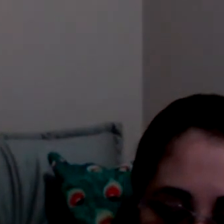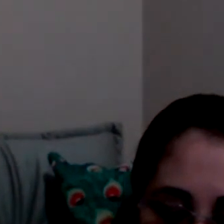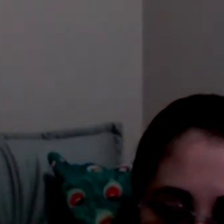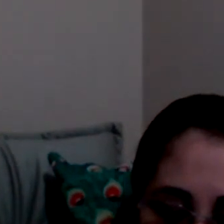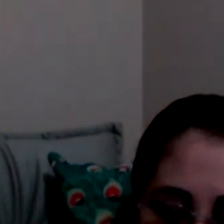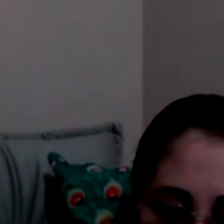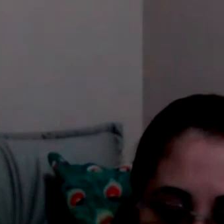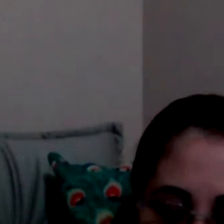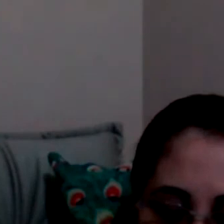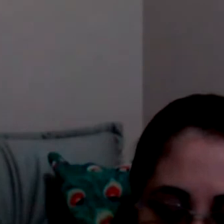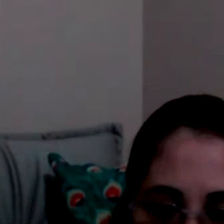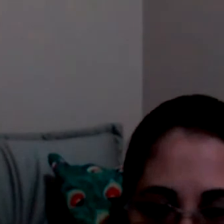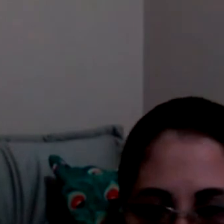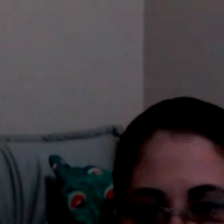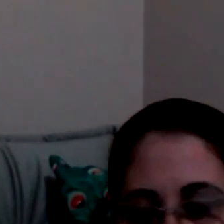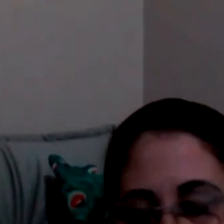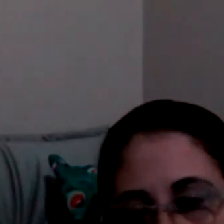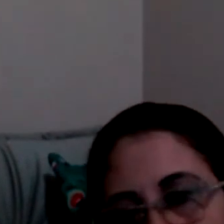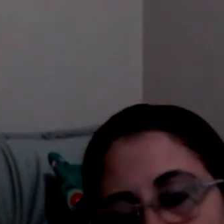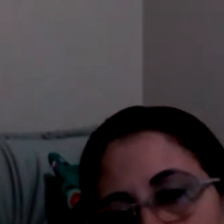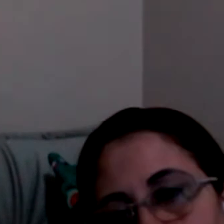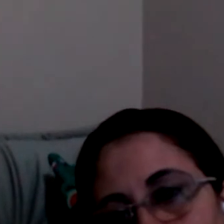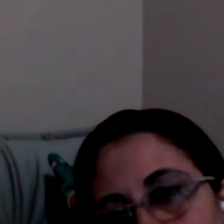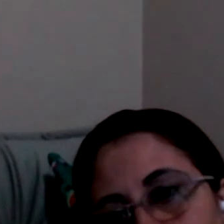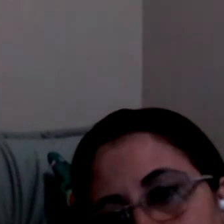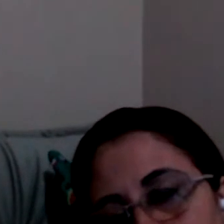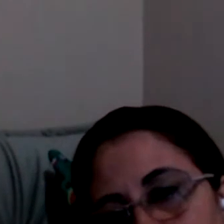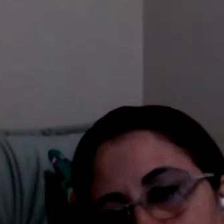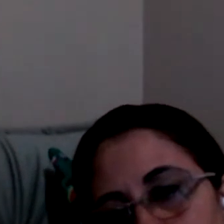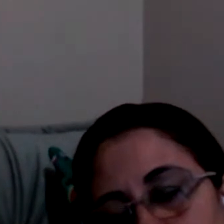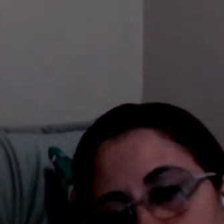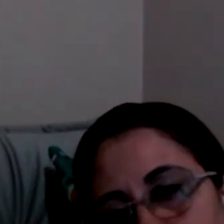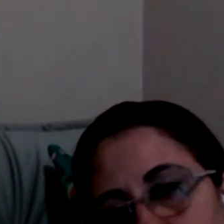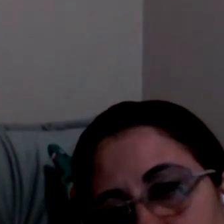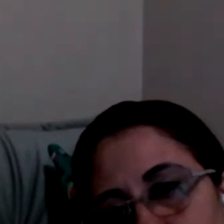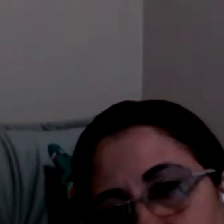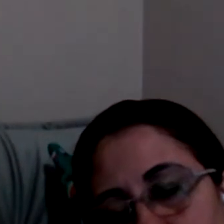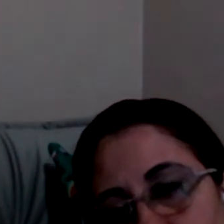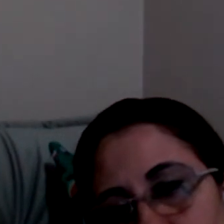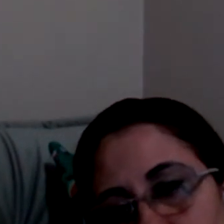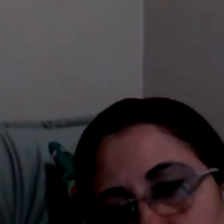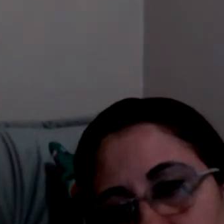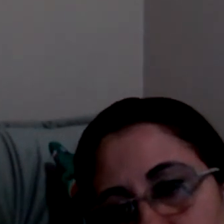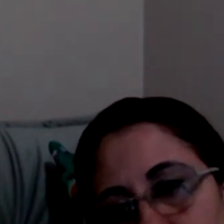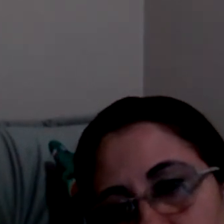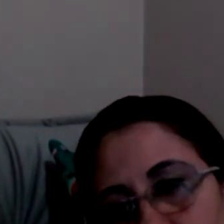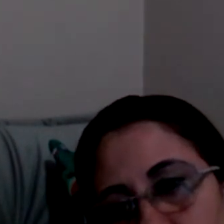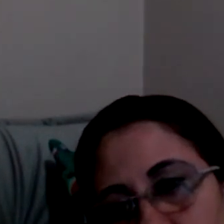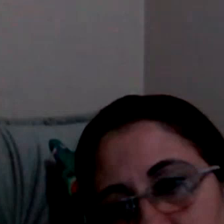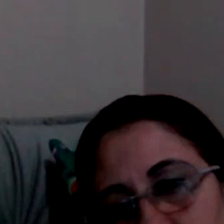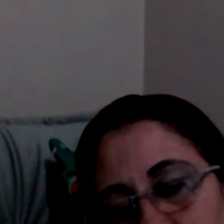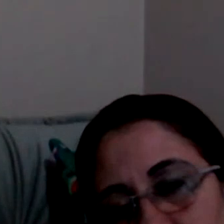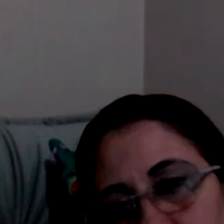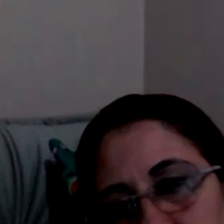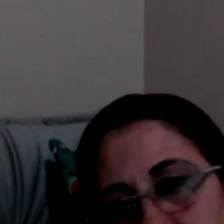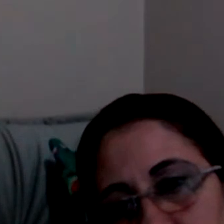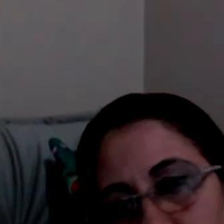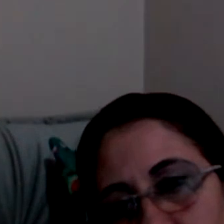se perde, né? Você consegue eliminar pelos processos que você utiliza.